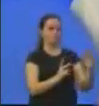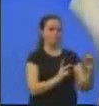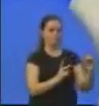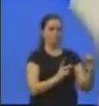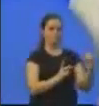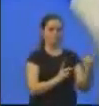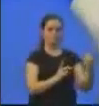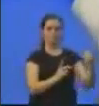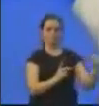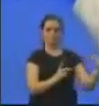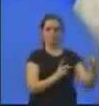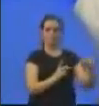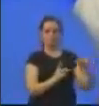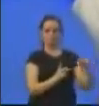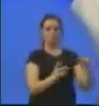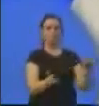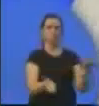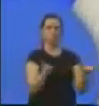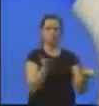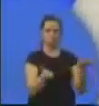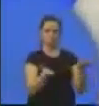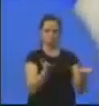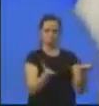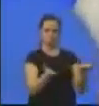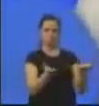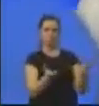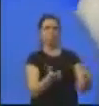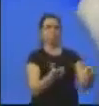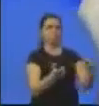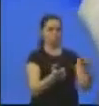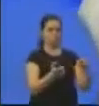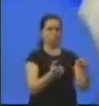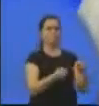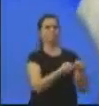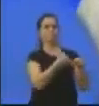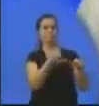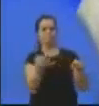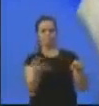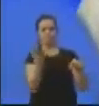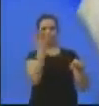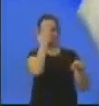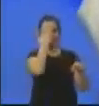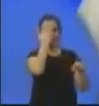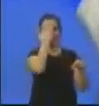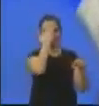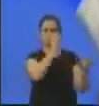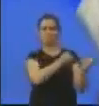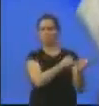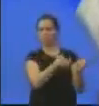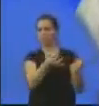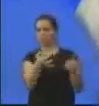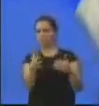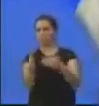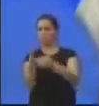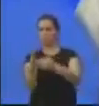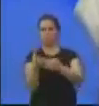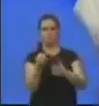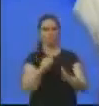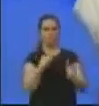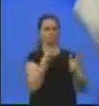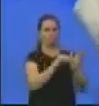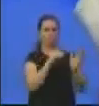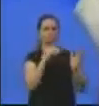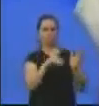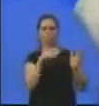x. Bom, e a função 1 sobre x, quando x vai para mais infinito, eu já sei para onde vai. Conforme eu vou colocando valores muito grandes, isso vai